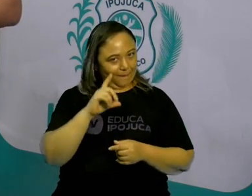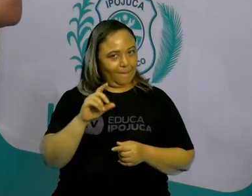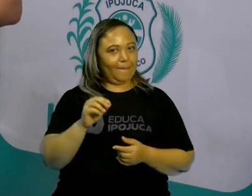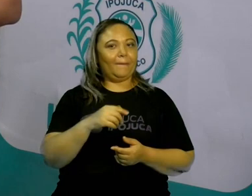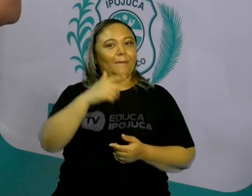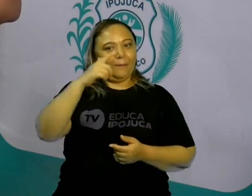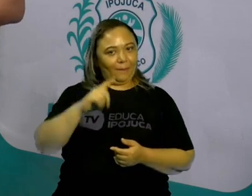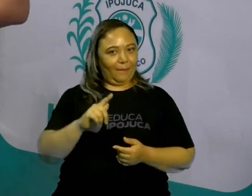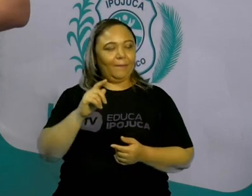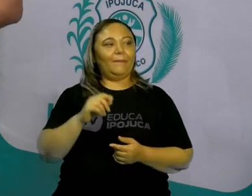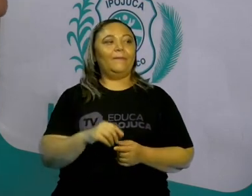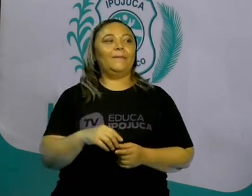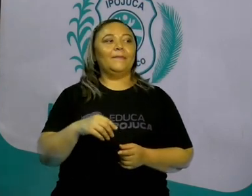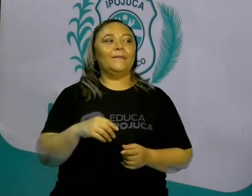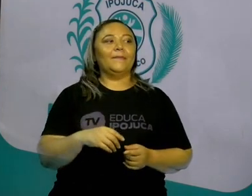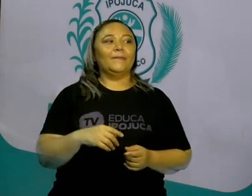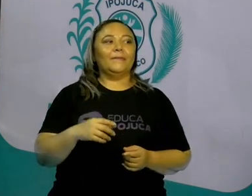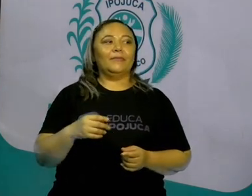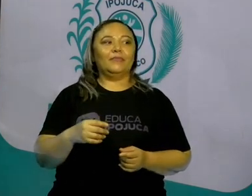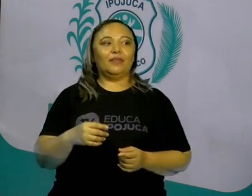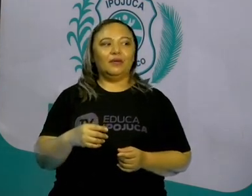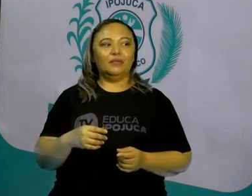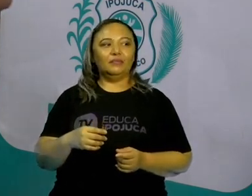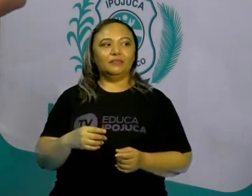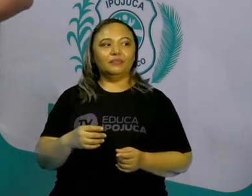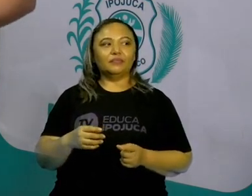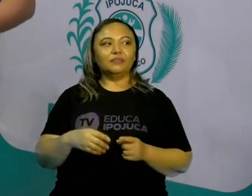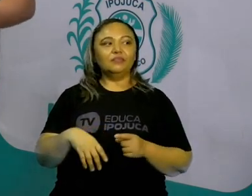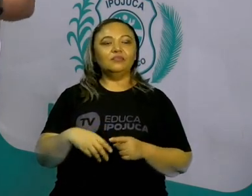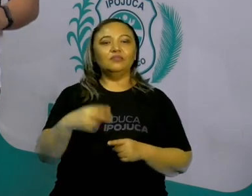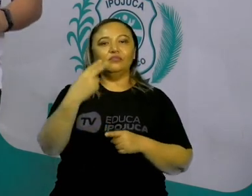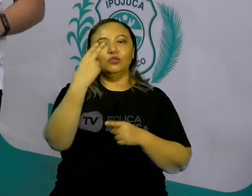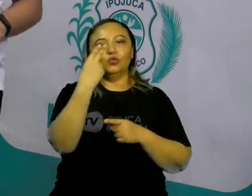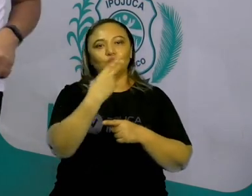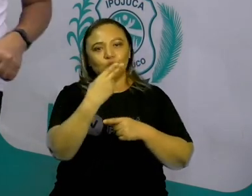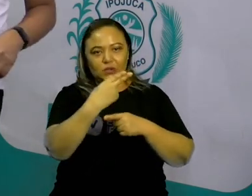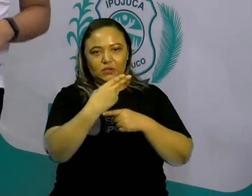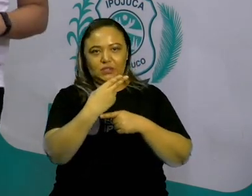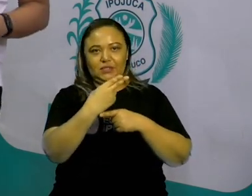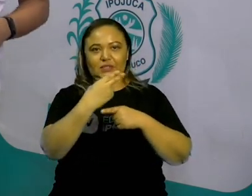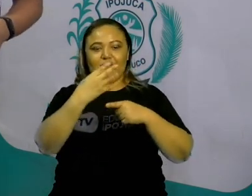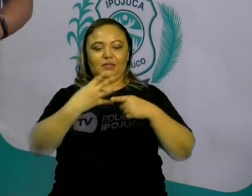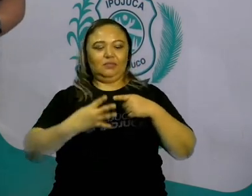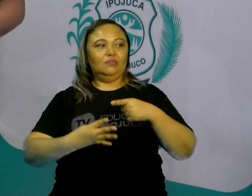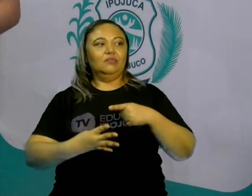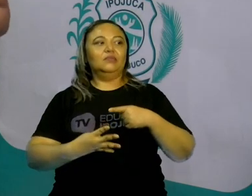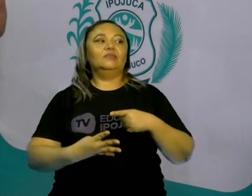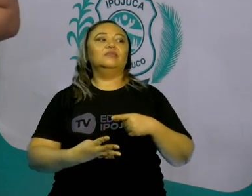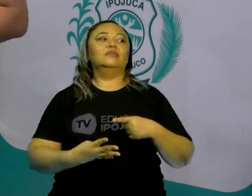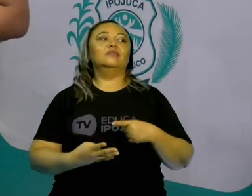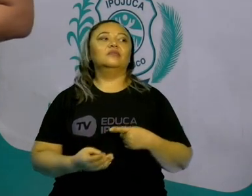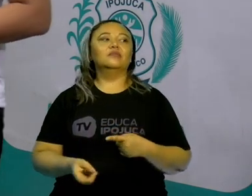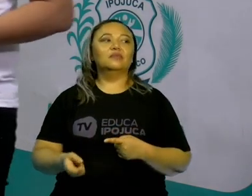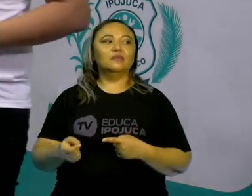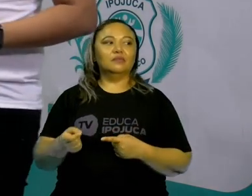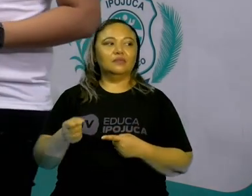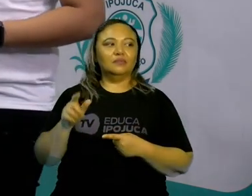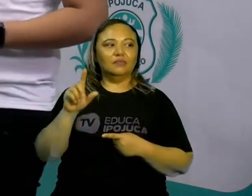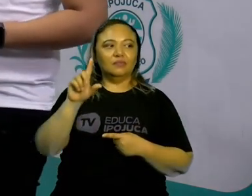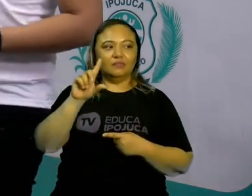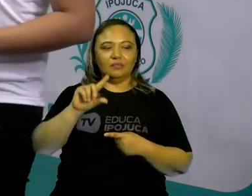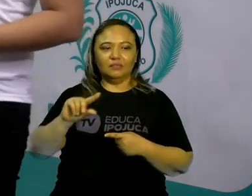Romeu, 2 bananas em 4 números. Parabéns, também acertou. Escolhe teu número